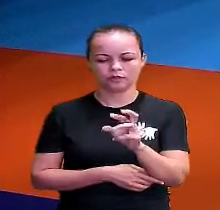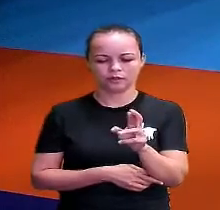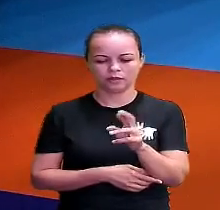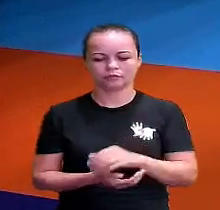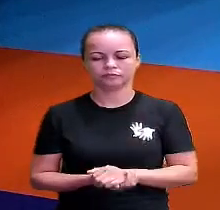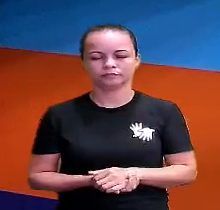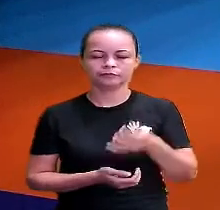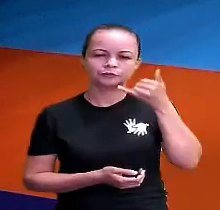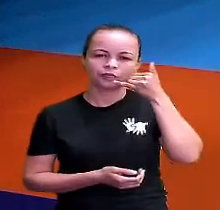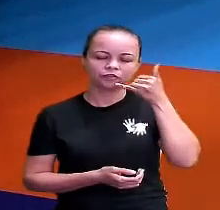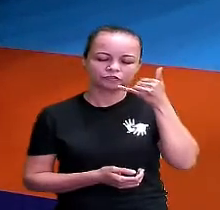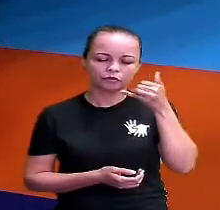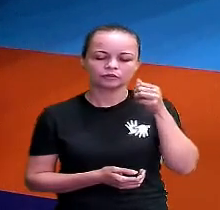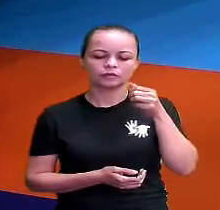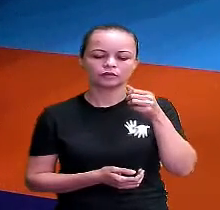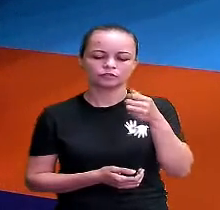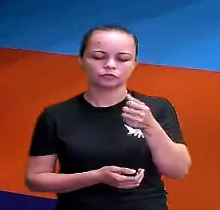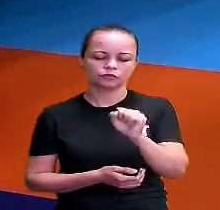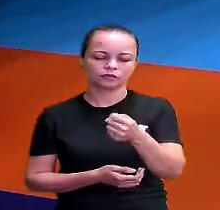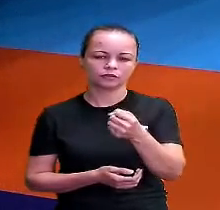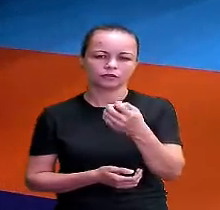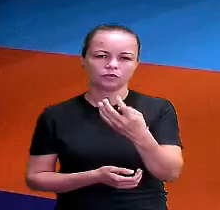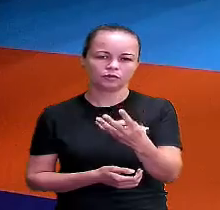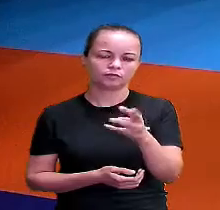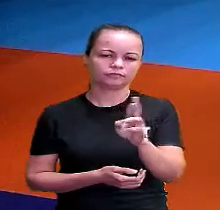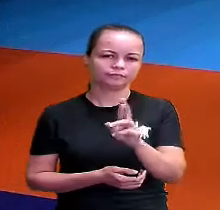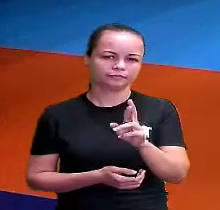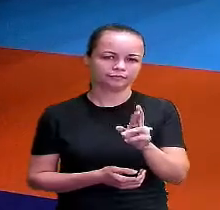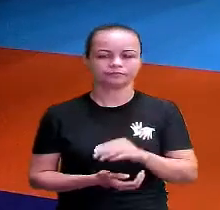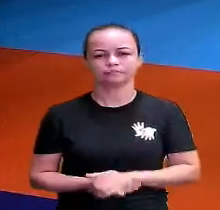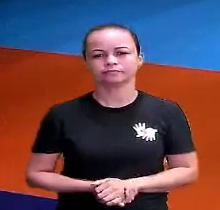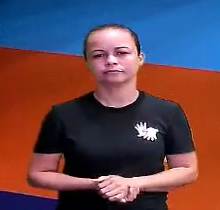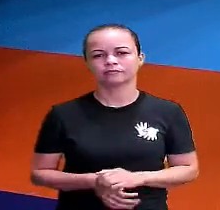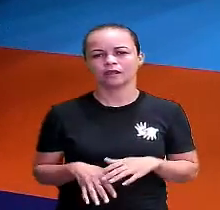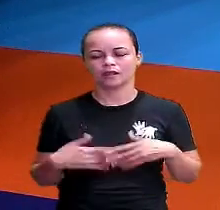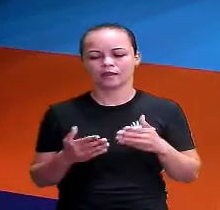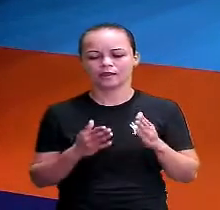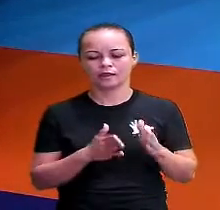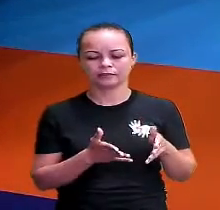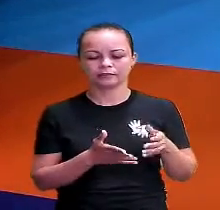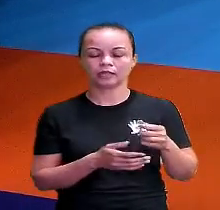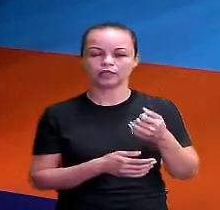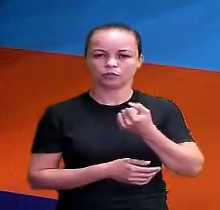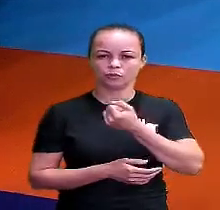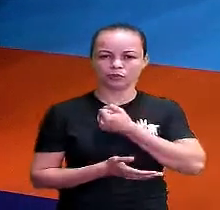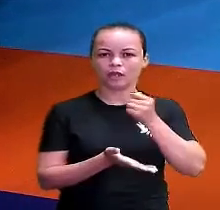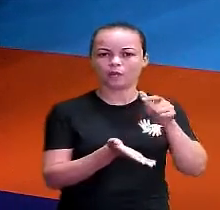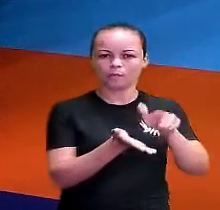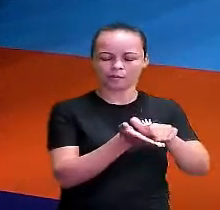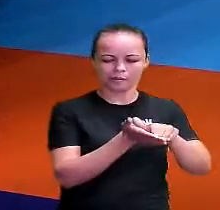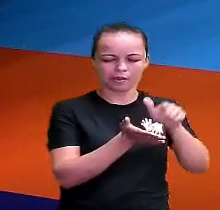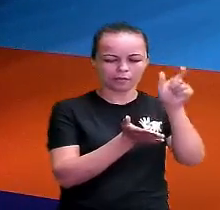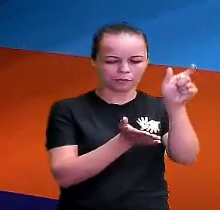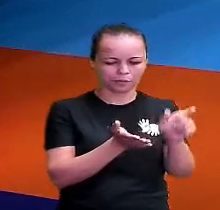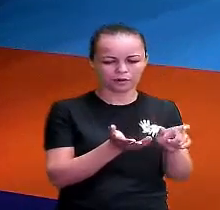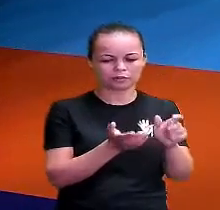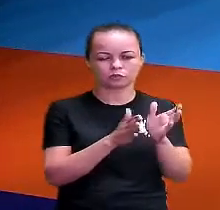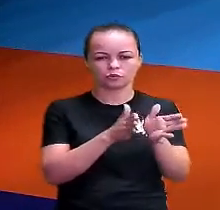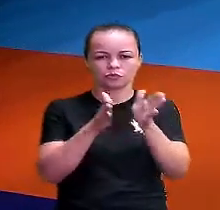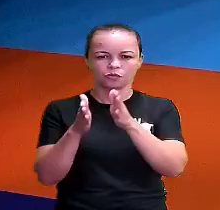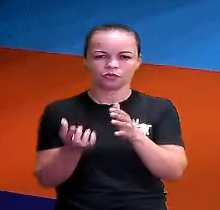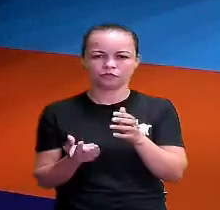gastou R$ 84, tá certo? Então, aí nessa tabela, de um lado eu tenho a conta e do outro eu tenho um valor,